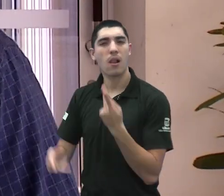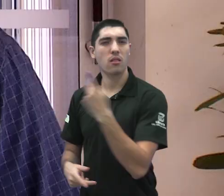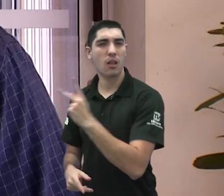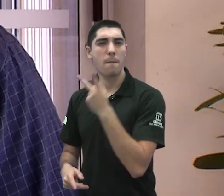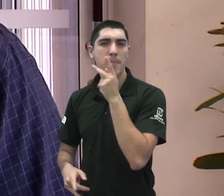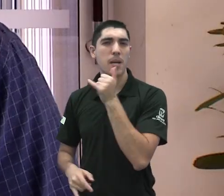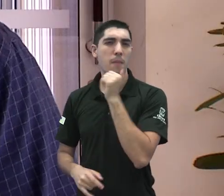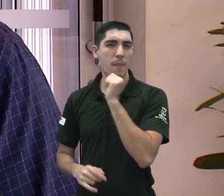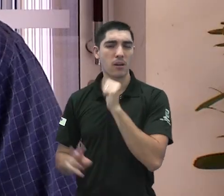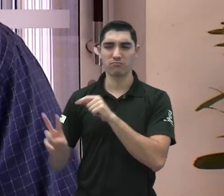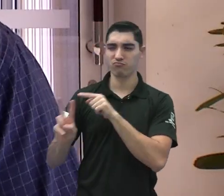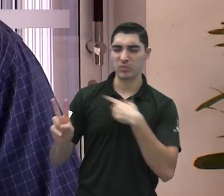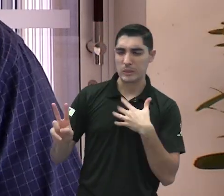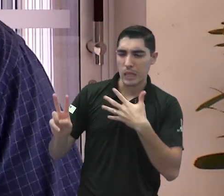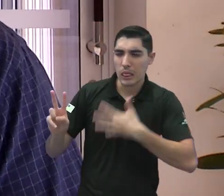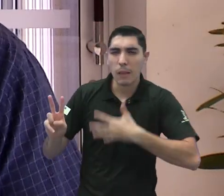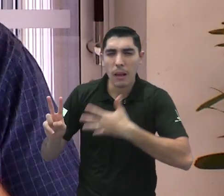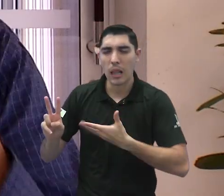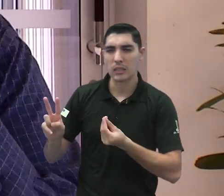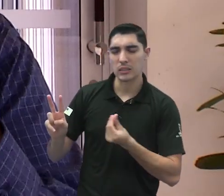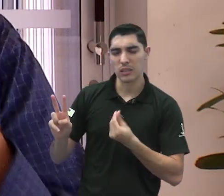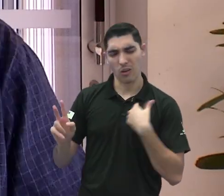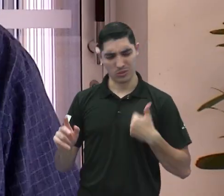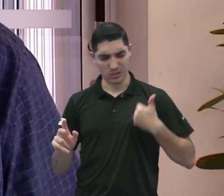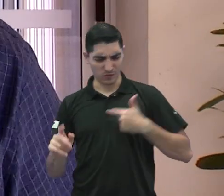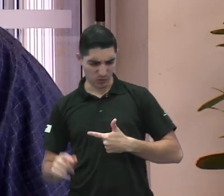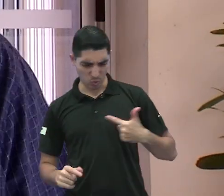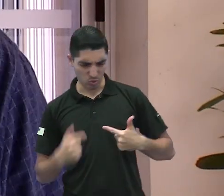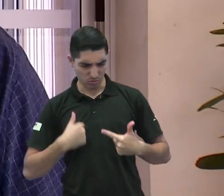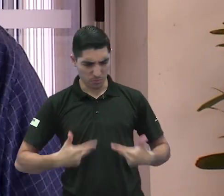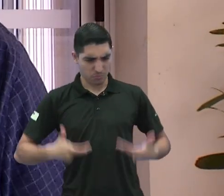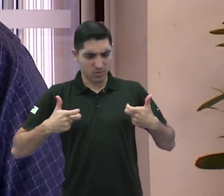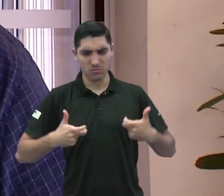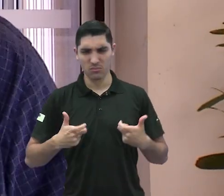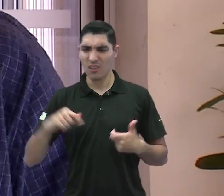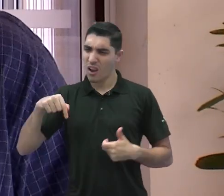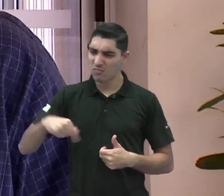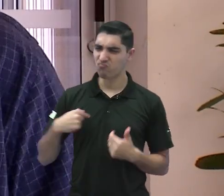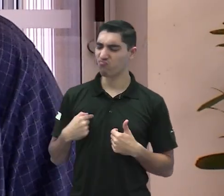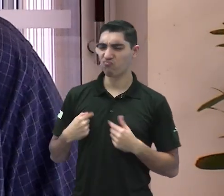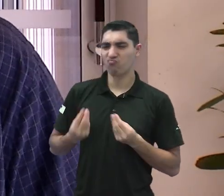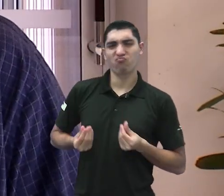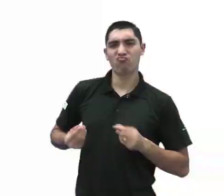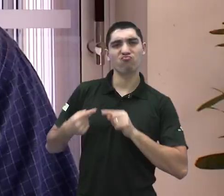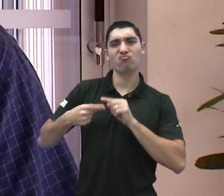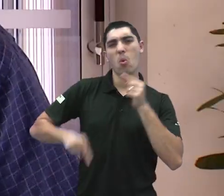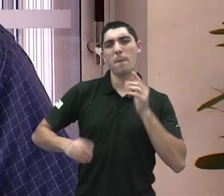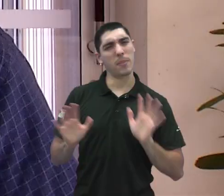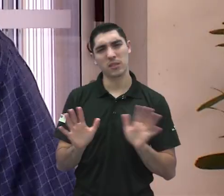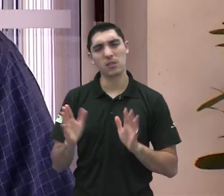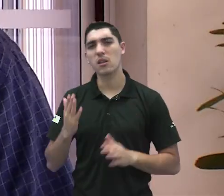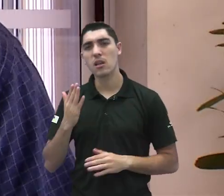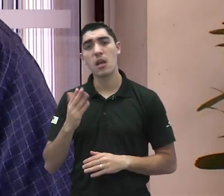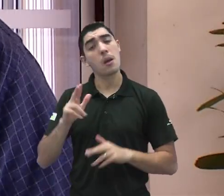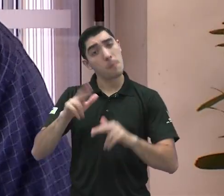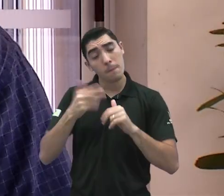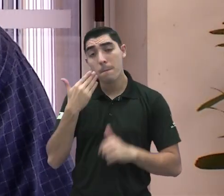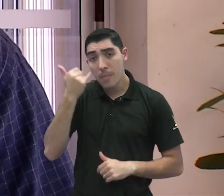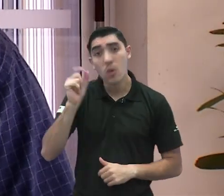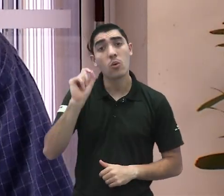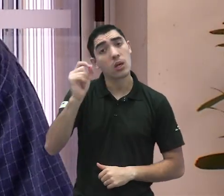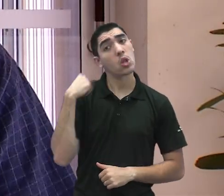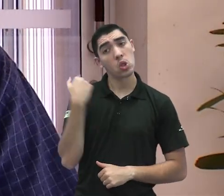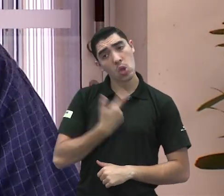quanto a minha. Então, deu 22 anos, eu olhei assim e falei, meu espaço não cabe mais aqui, né? É ideal a gente não ser um